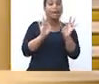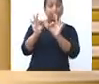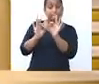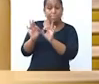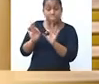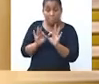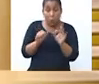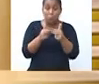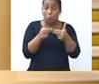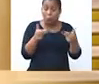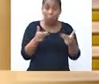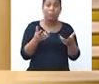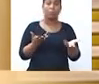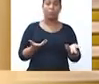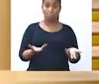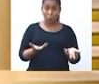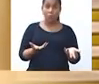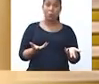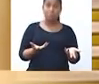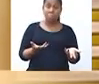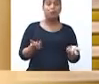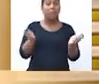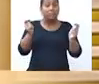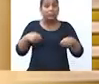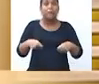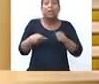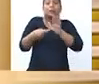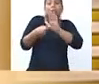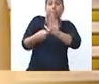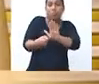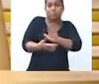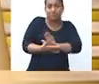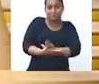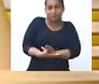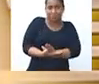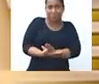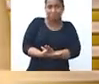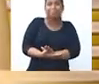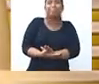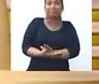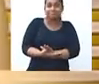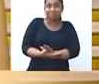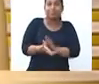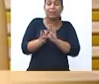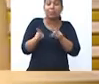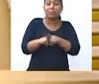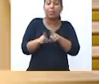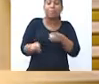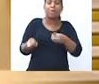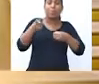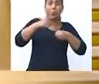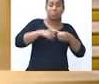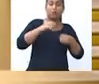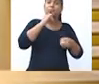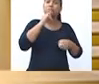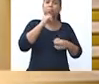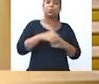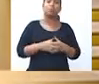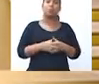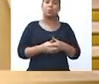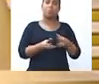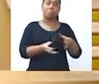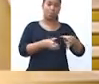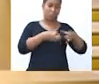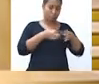montando alguma coisa que pudesse ser mostrado. E num caminho ao contrário, porque normalmente eu pego o